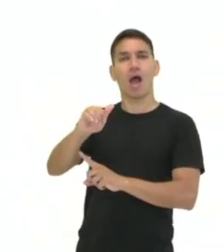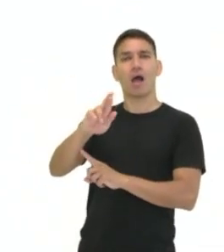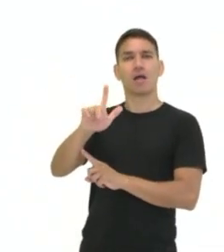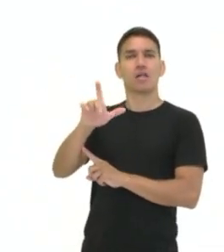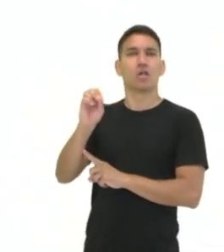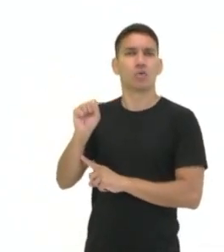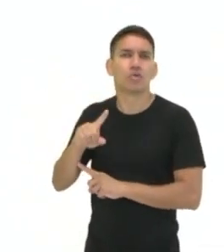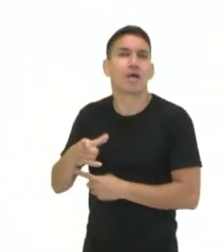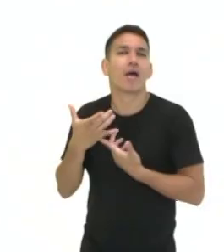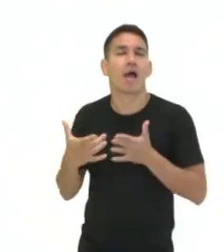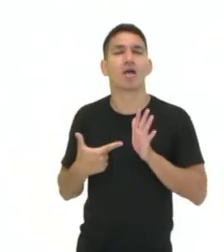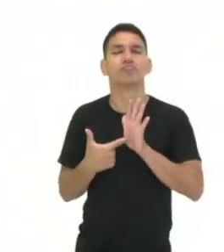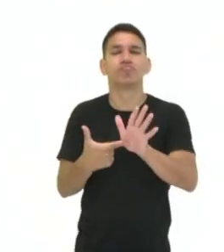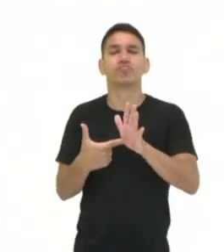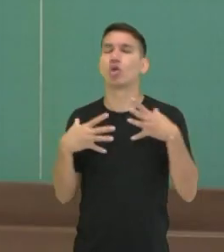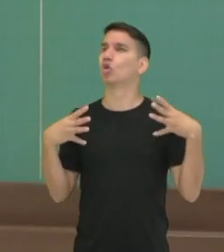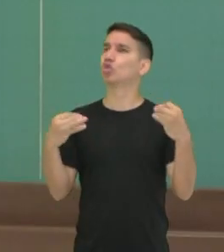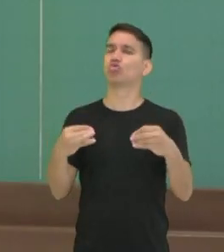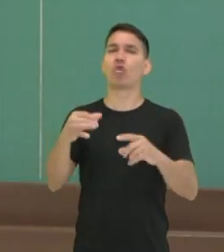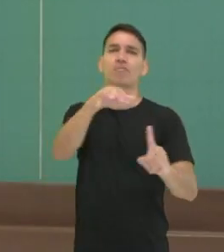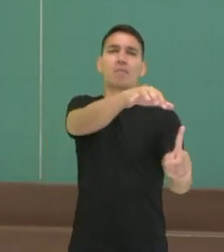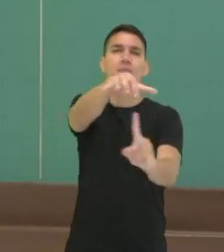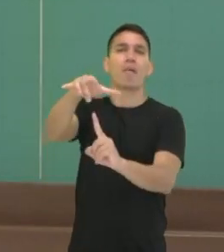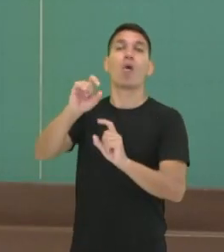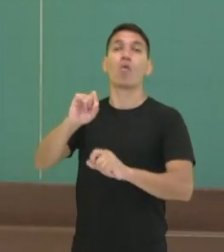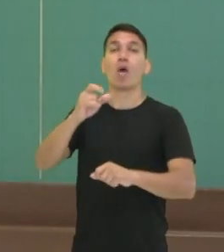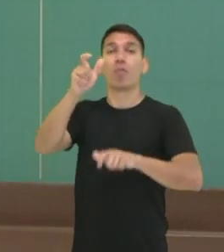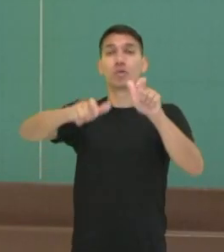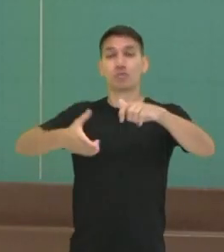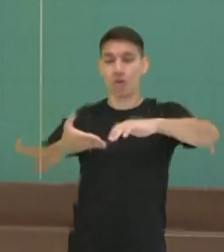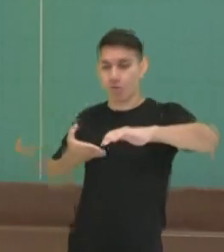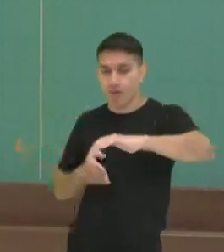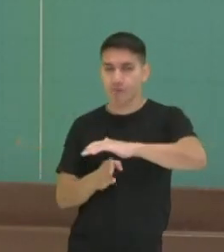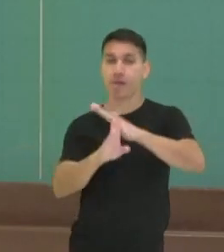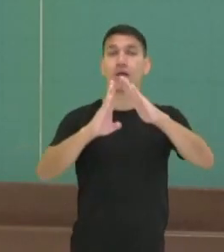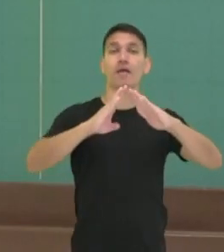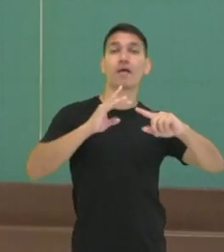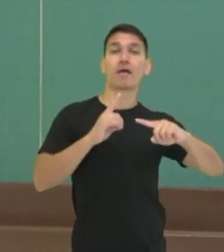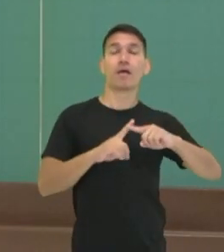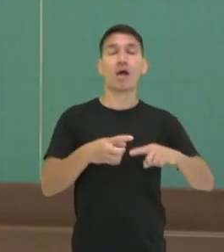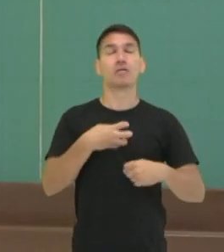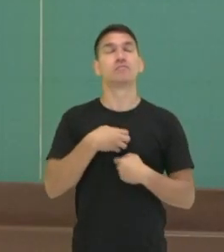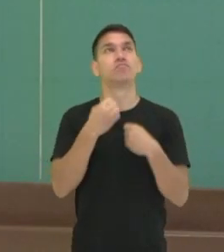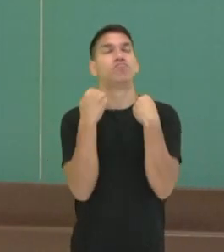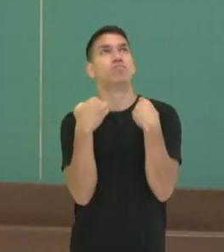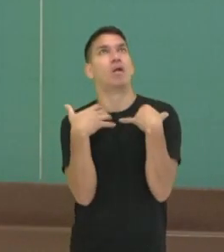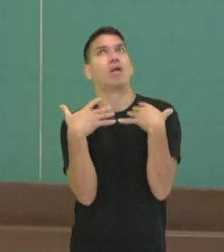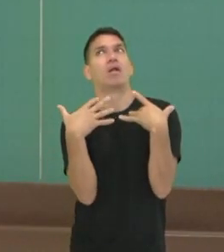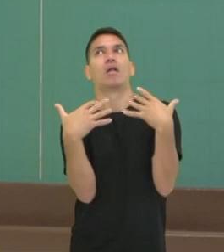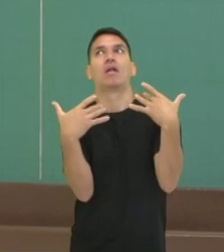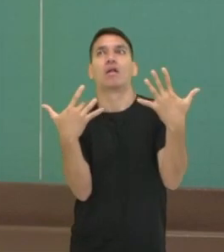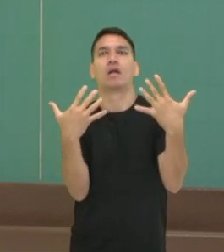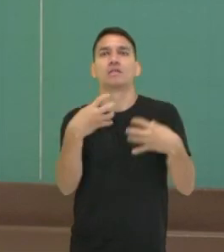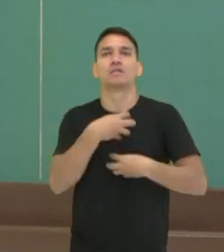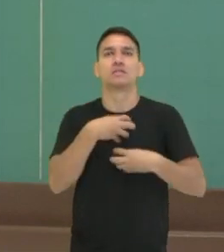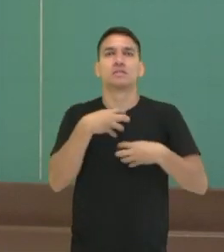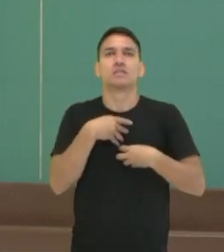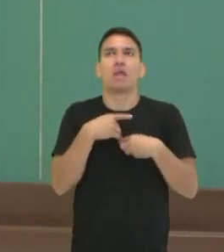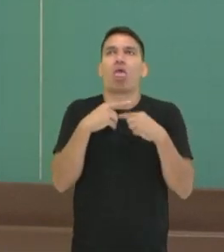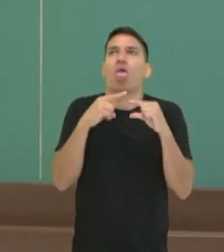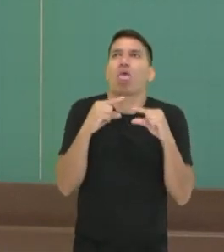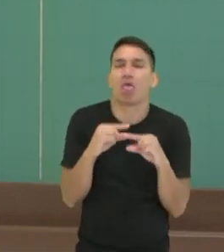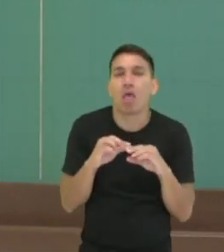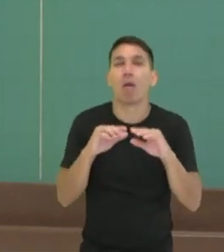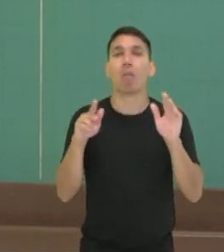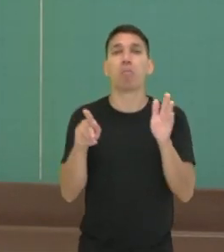desses templos colocados em todo o seu reino? Que a pessoa entrasse e se visse como se ficasse pequena diante de uma imensidão, como